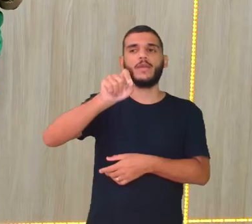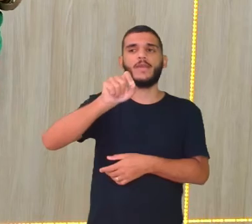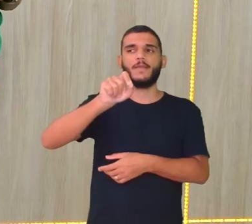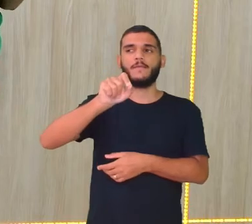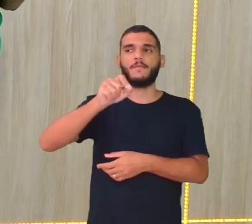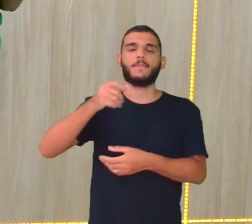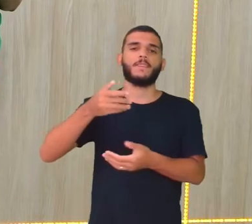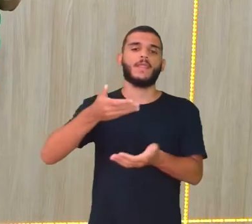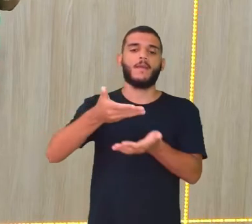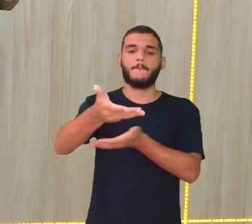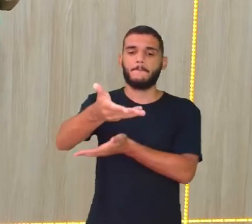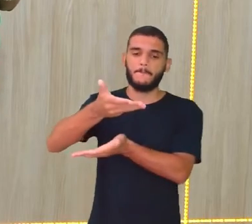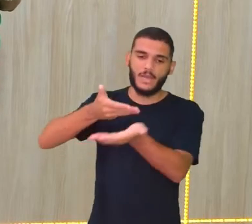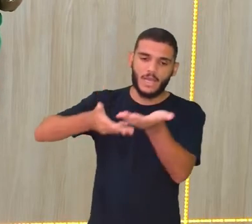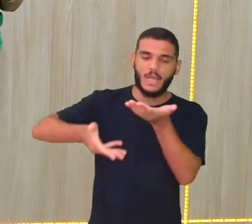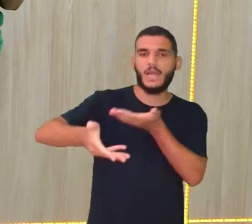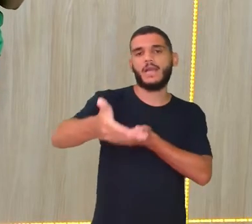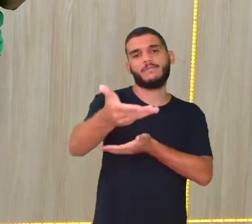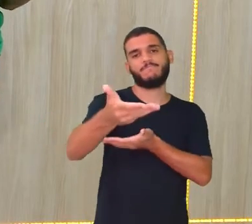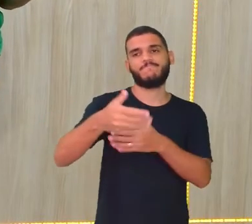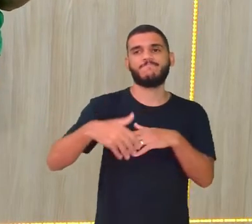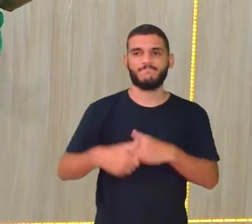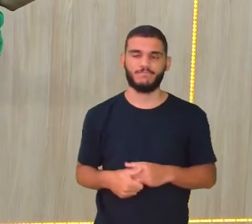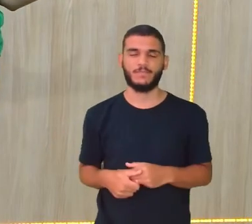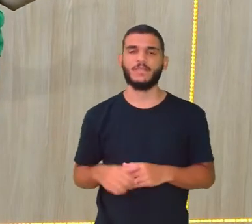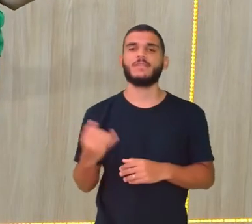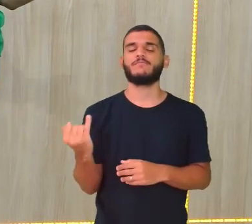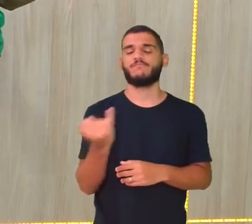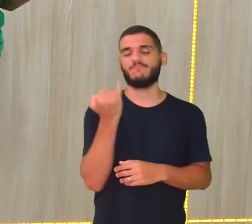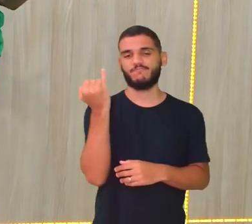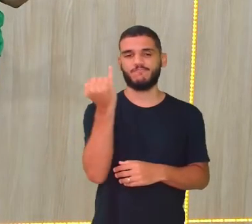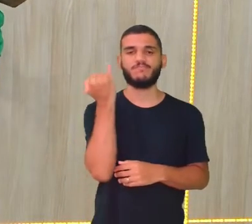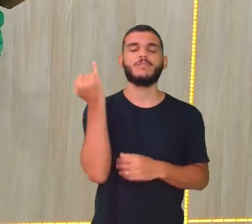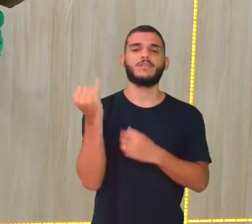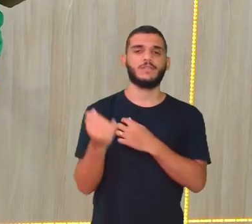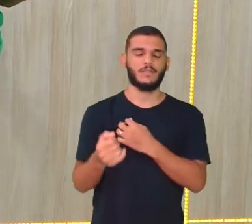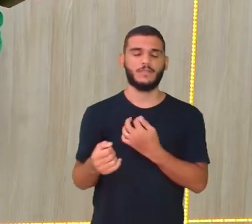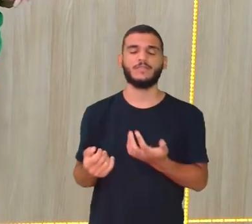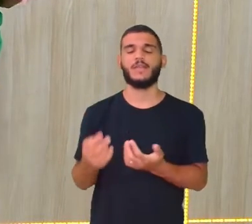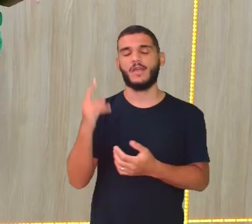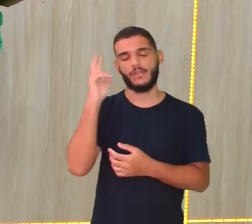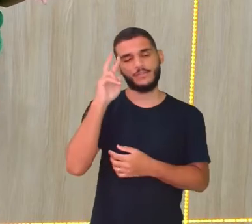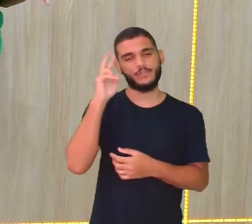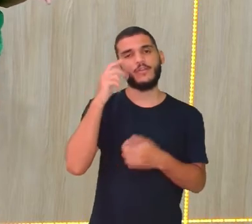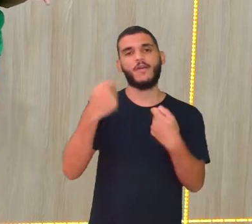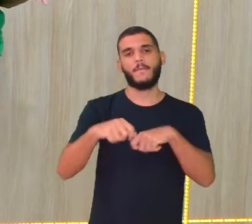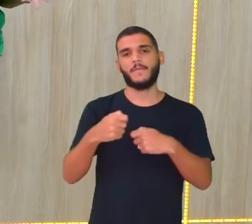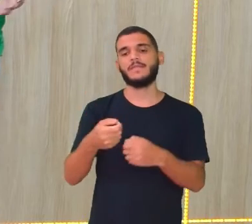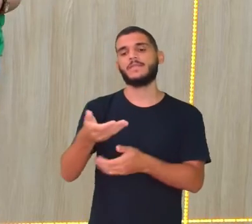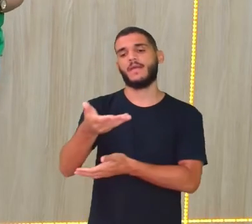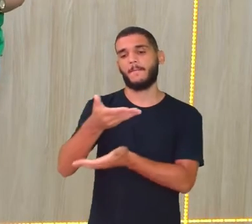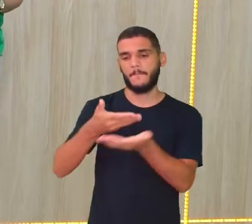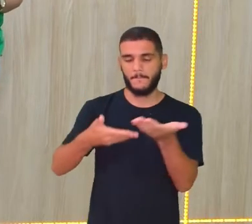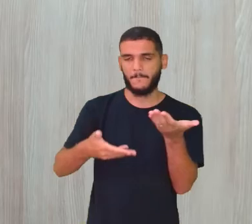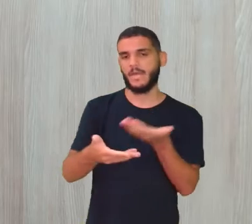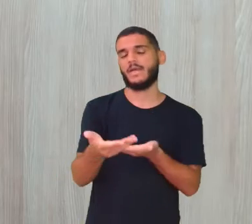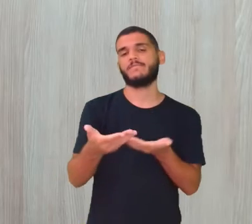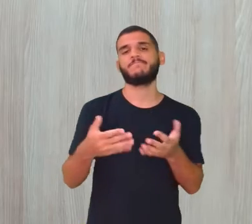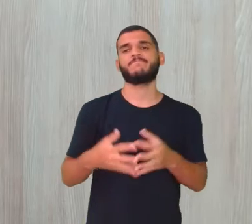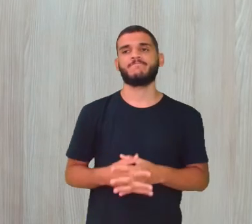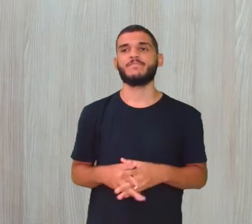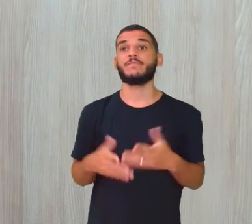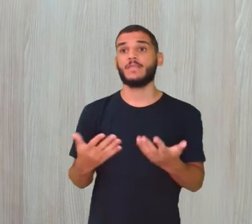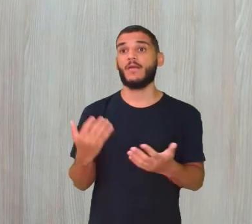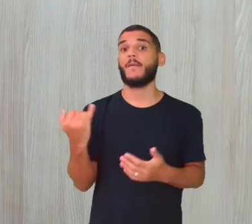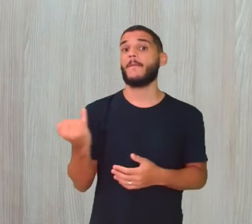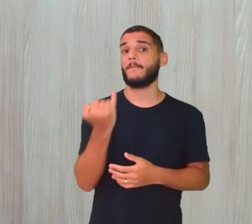coisas para frente, né? Esse conhecimento para frente de uma importância, assim, a história precisa ser passada para frente. Exato, por isso que é importante a gente conhecer